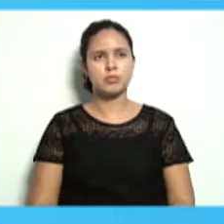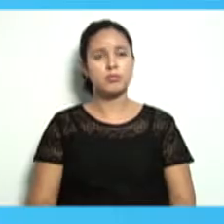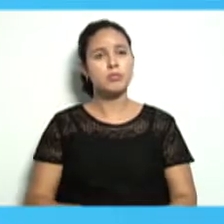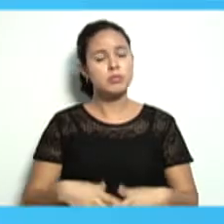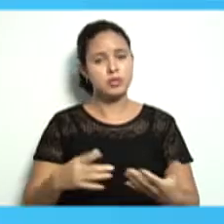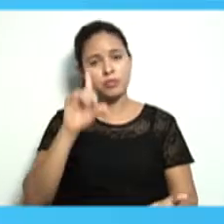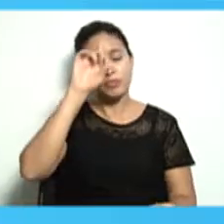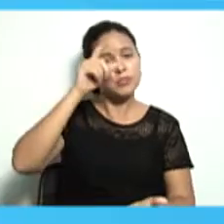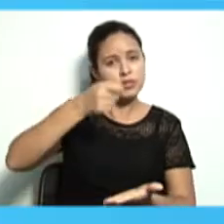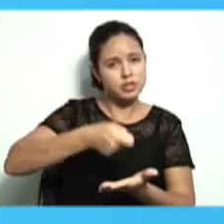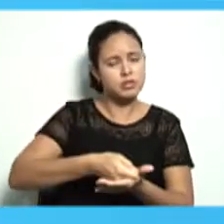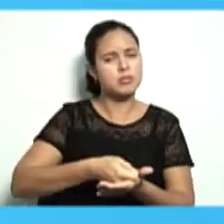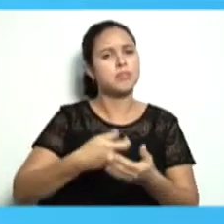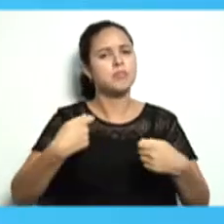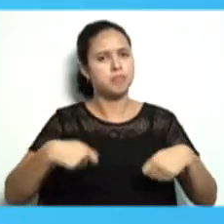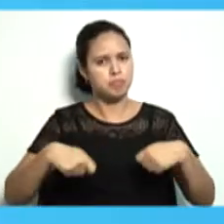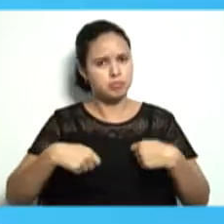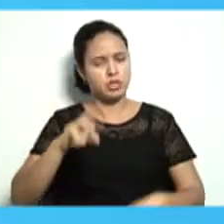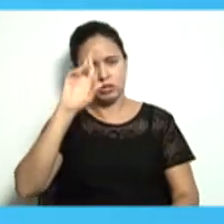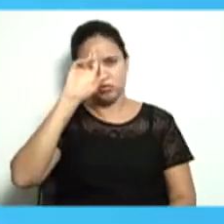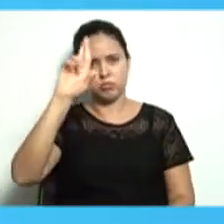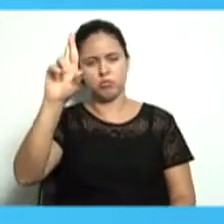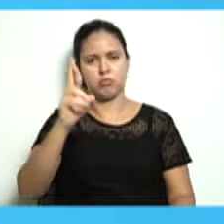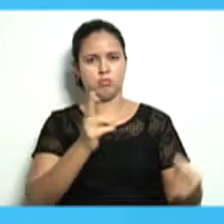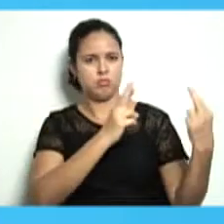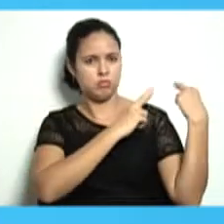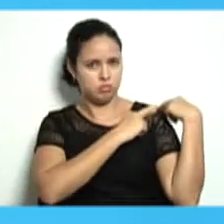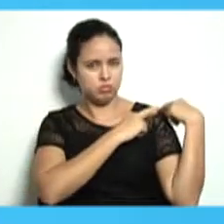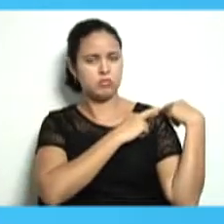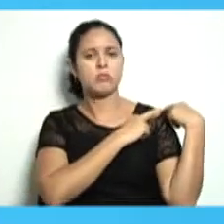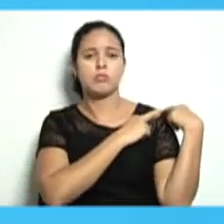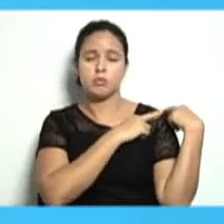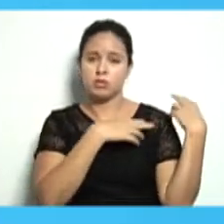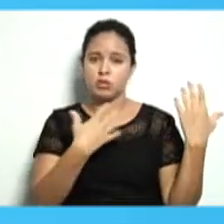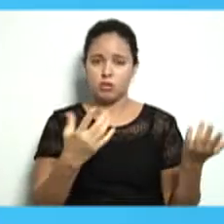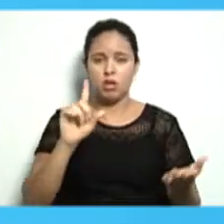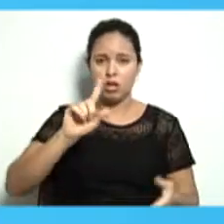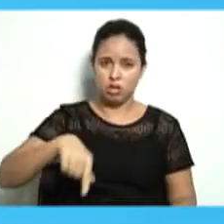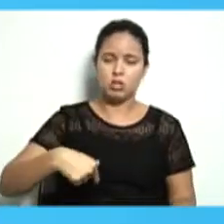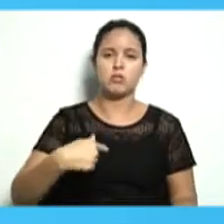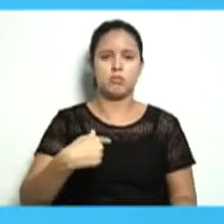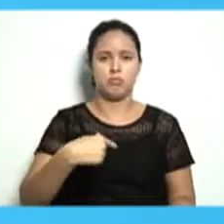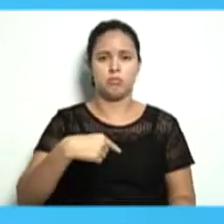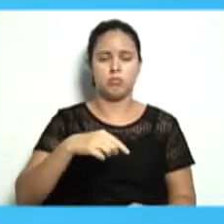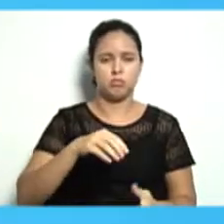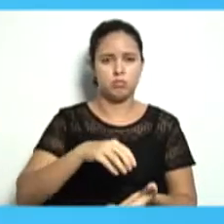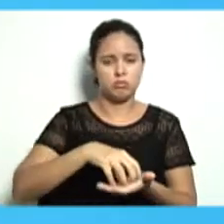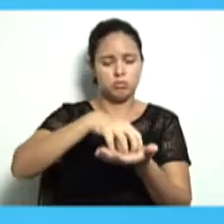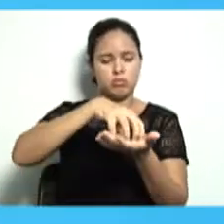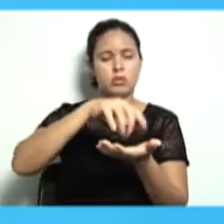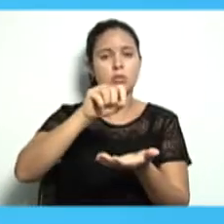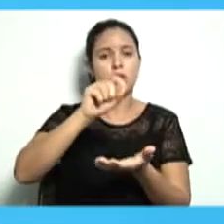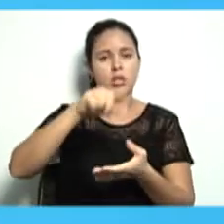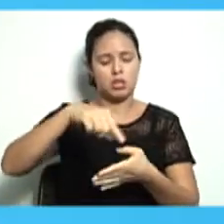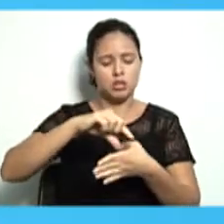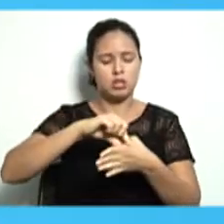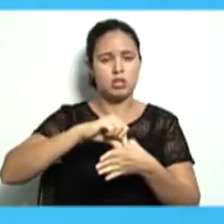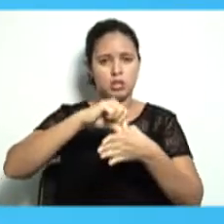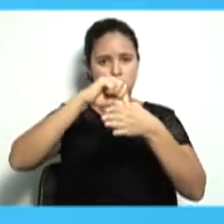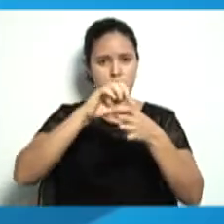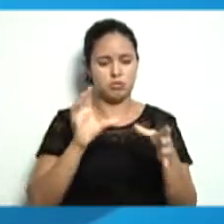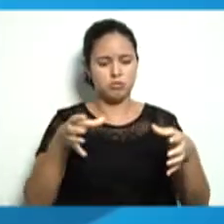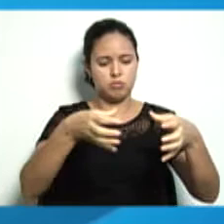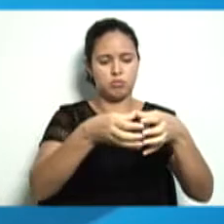Tomar uma decisão requer responsabilidade. Por isso, esta função é distribuída entre os líderes dentro de uma